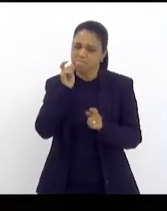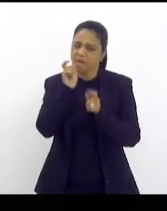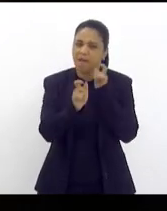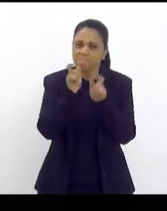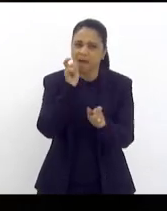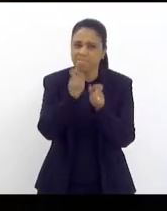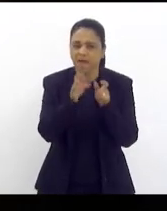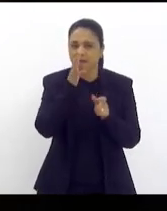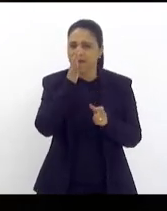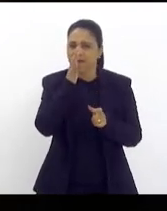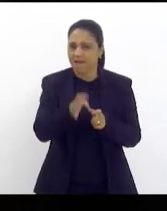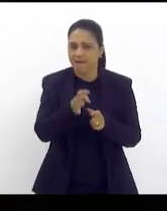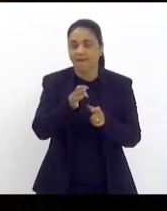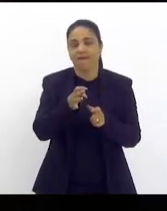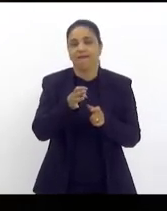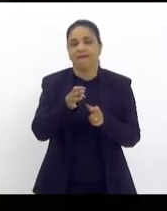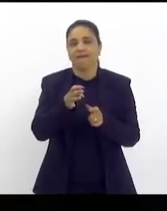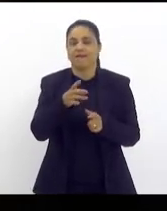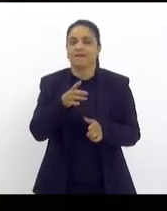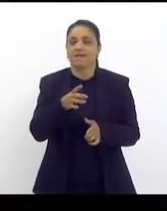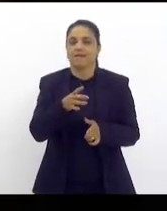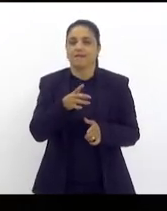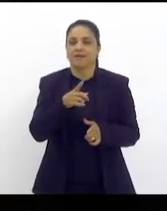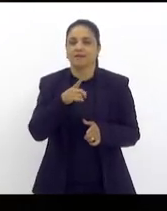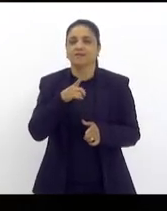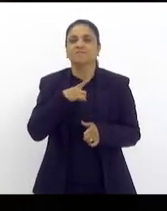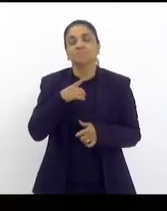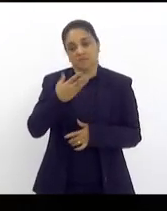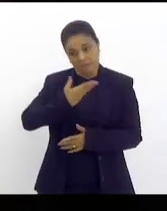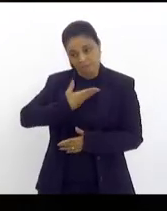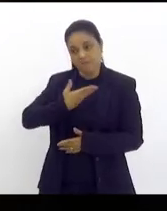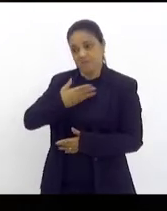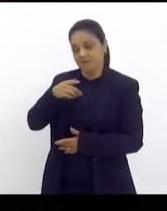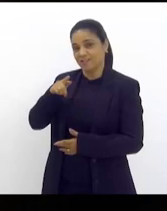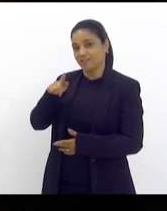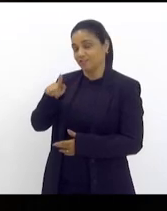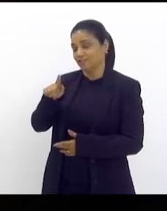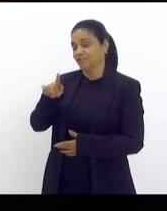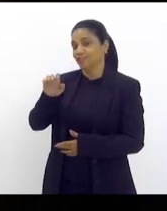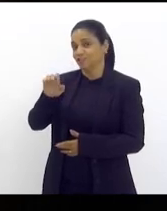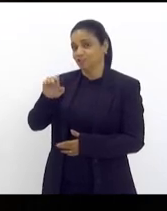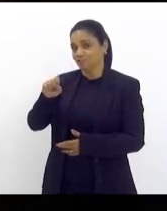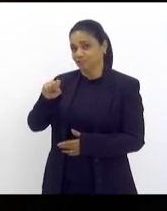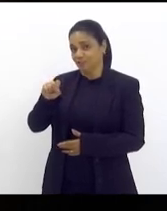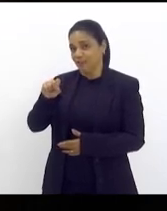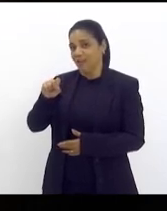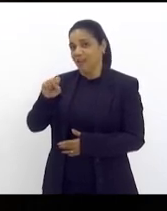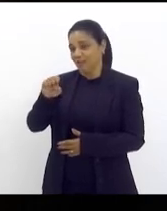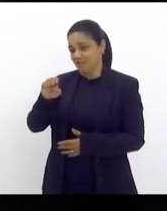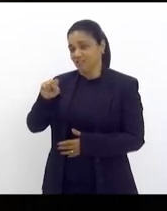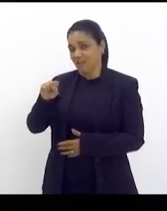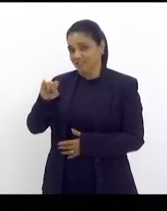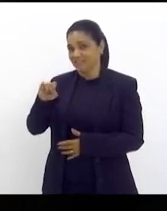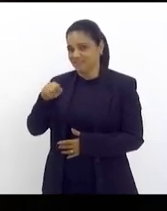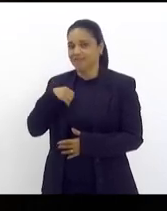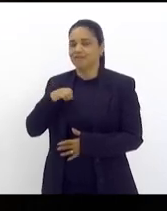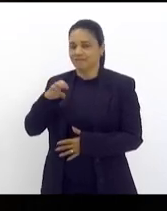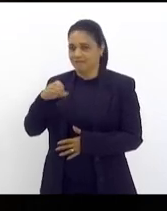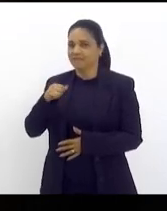calúnias, as defamações. Só minha amiga Jéssica ali, que vive do lado a lado com ele, junto com a Clarinha, vai saber o que eu estou falando aqui